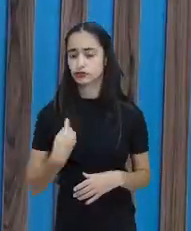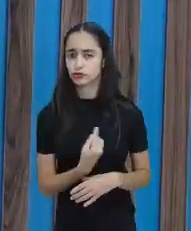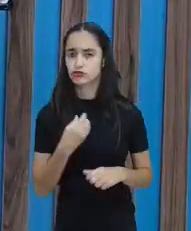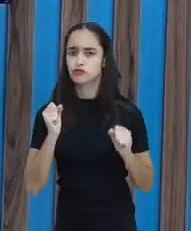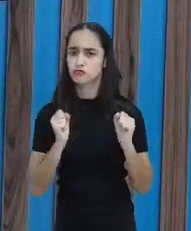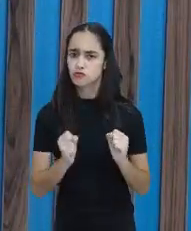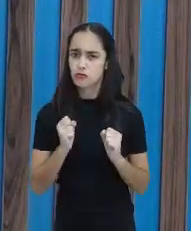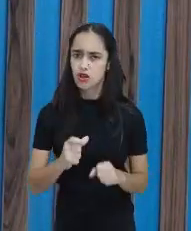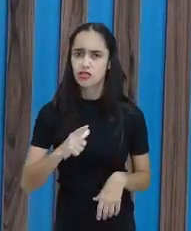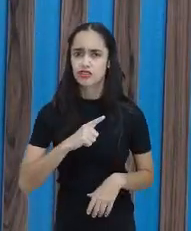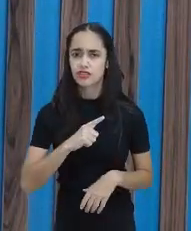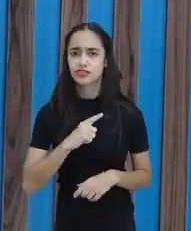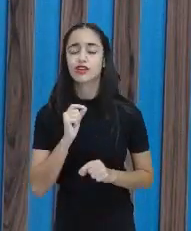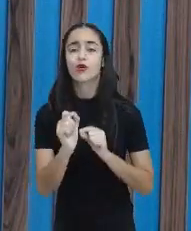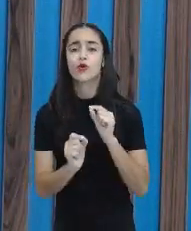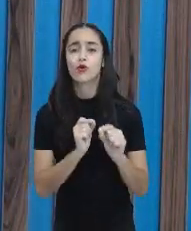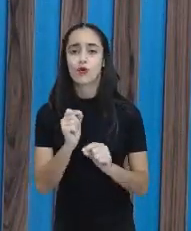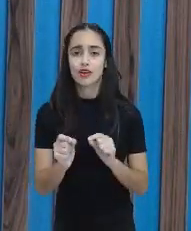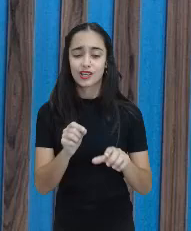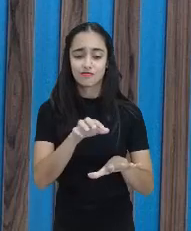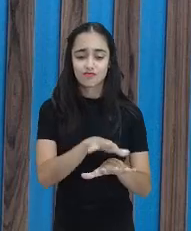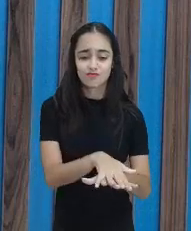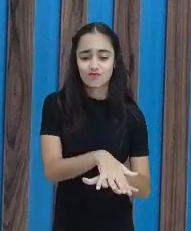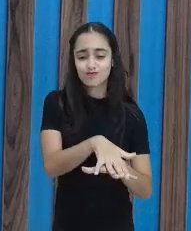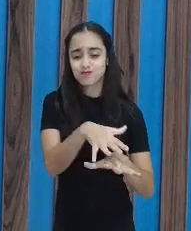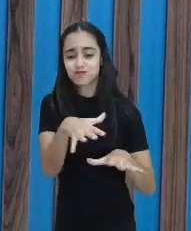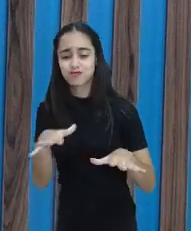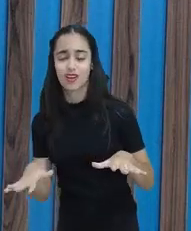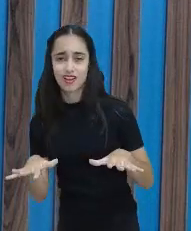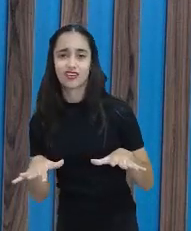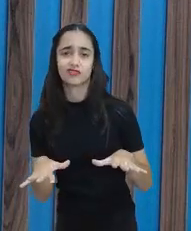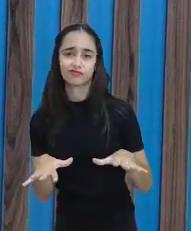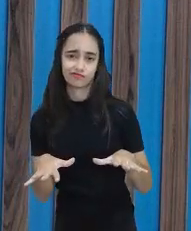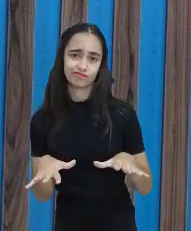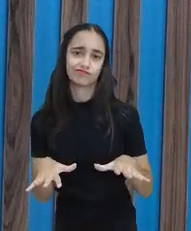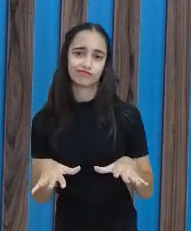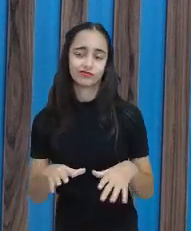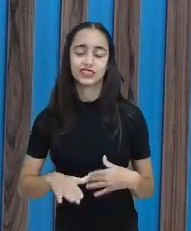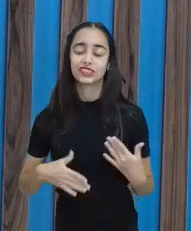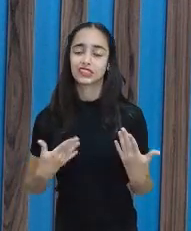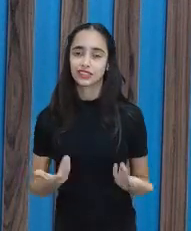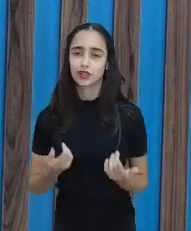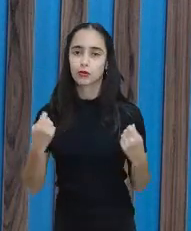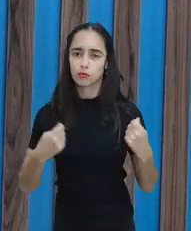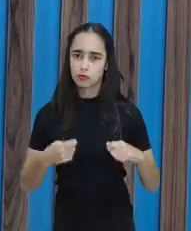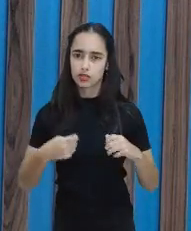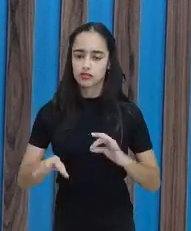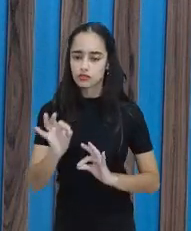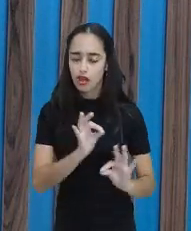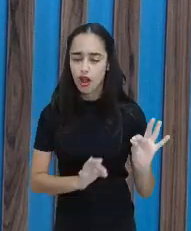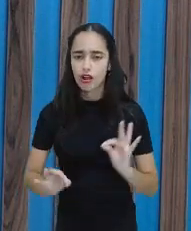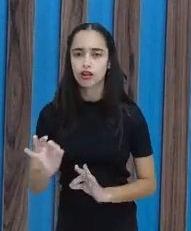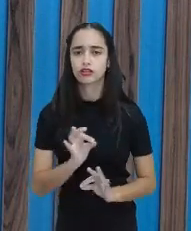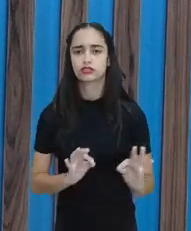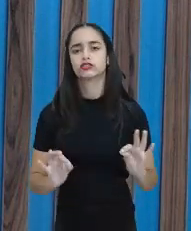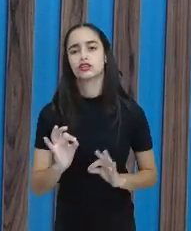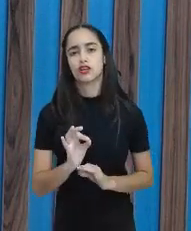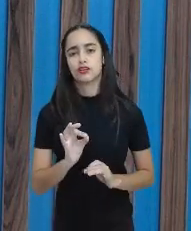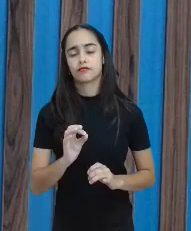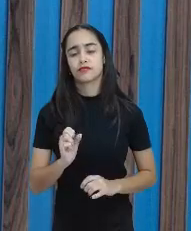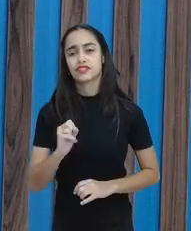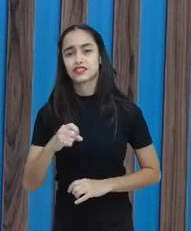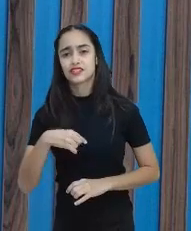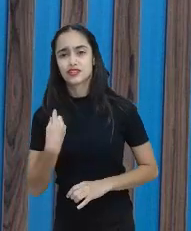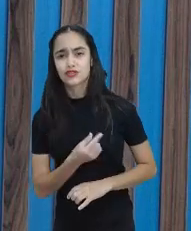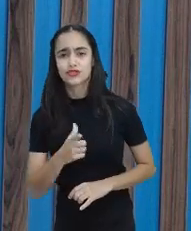famosa desigualdade, né? Se a gente não tem dentro das áreas urbanas política habitacional, né, saneamento